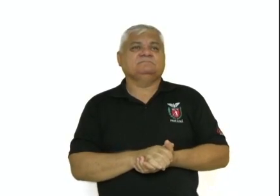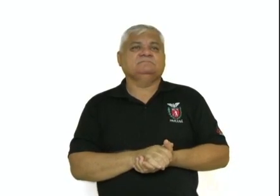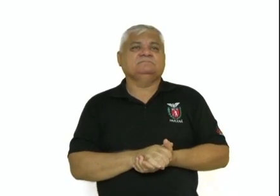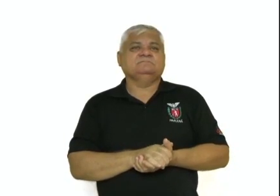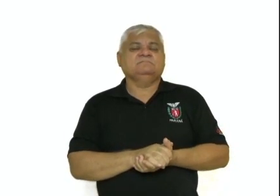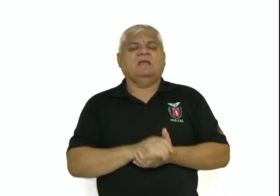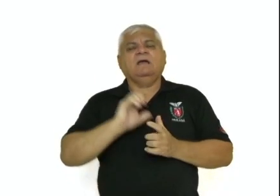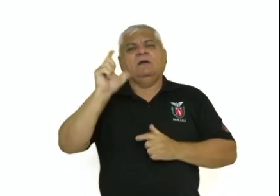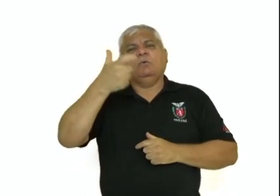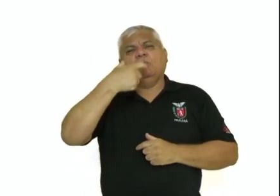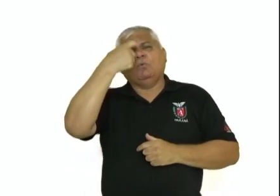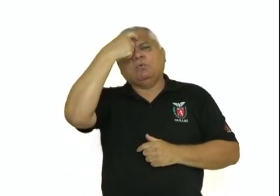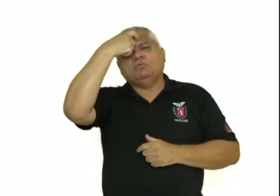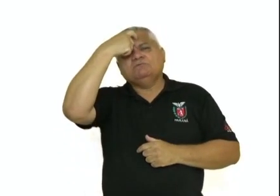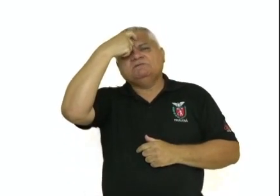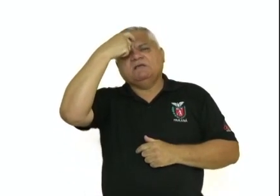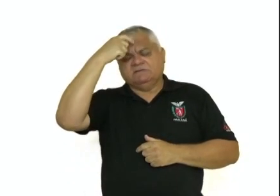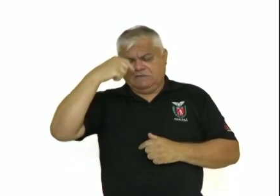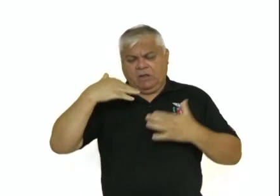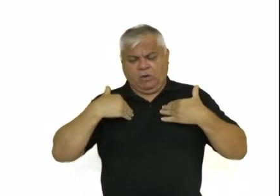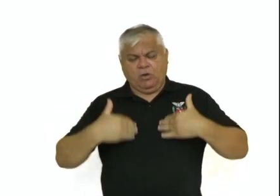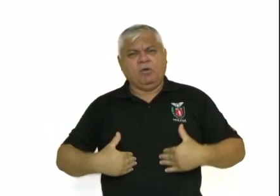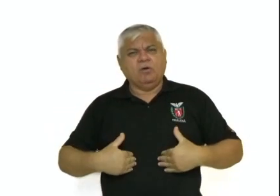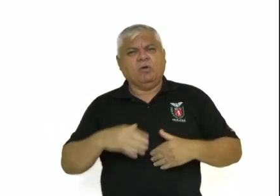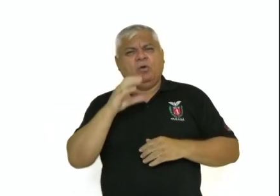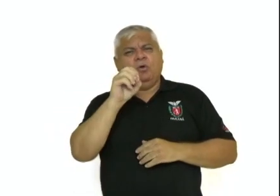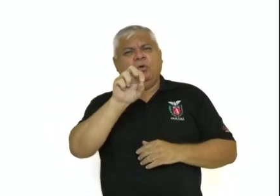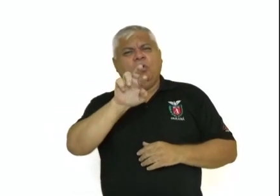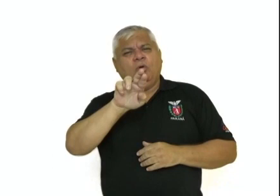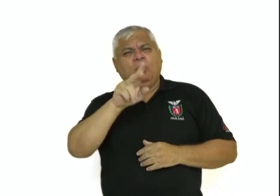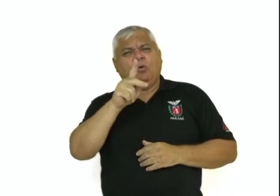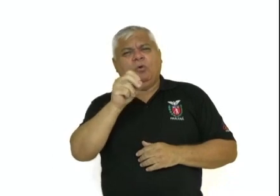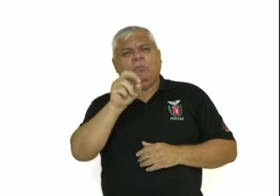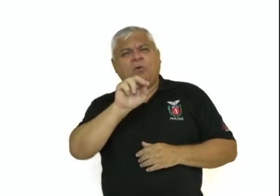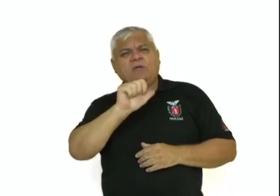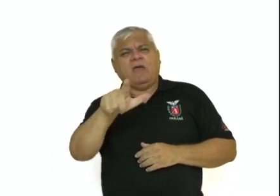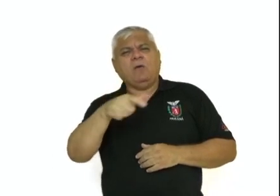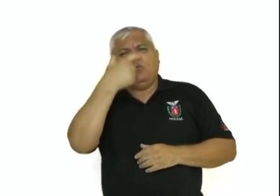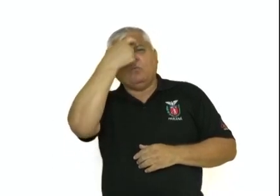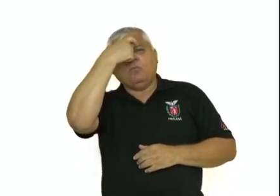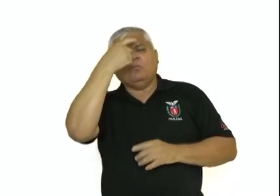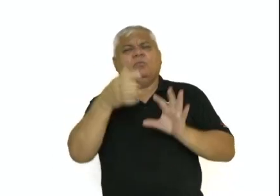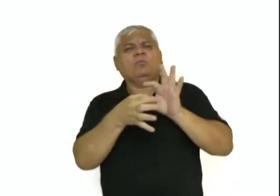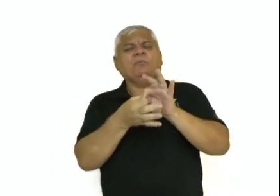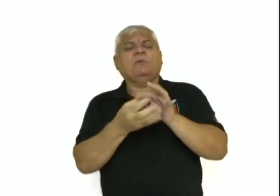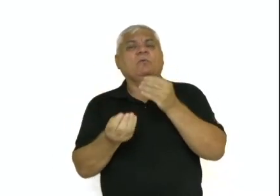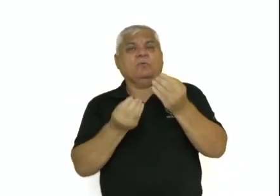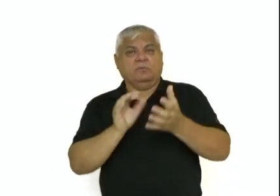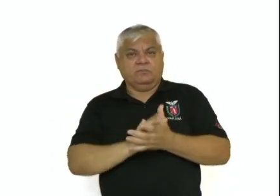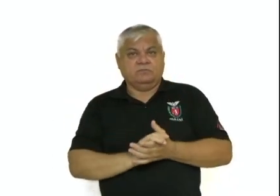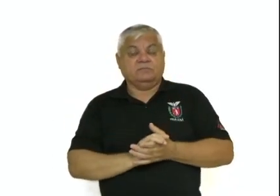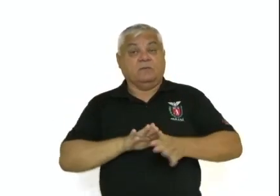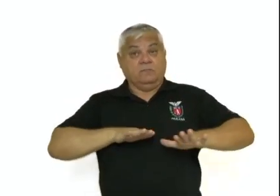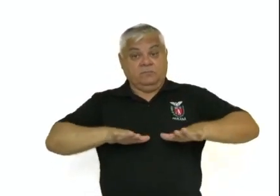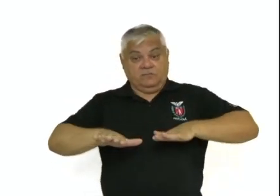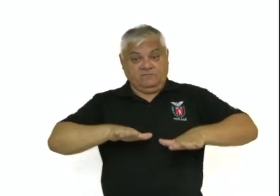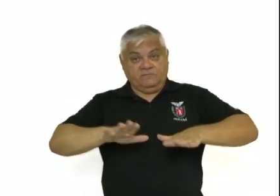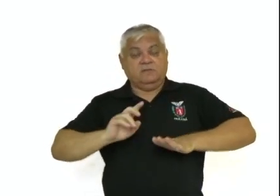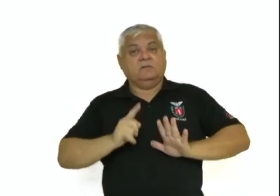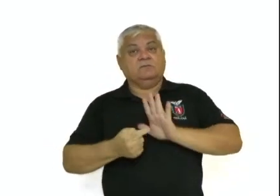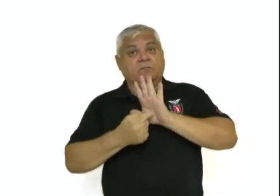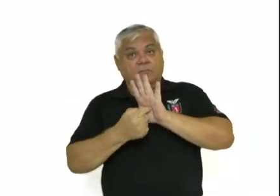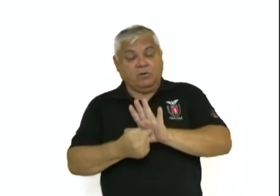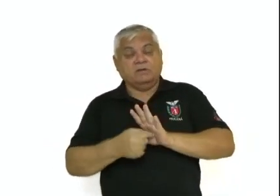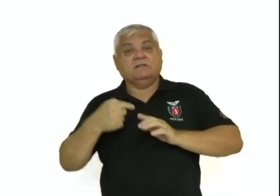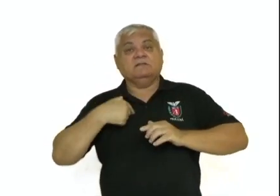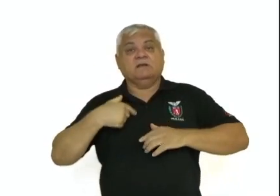E o que é a consciência corporal? O movimento nos constitui e revela como, a partir dele, construímos o